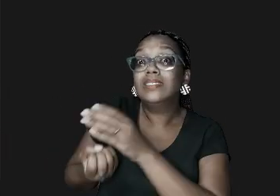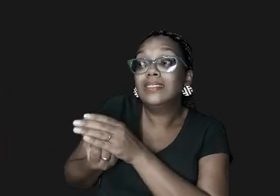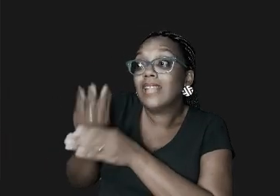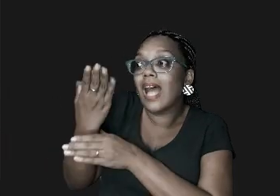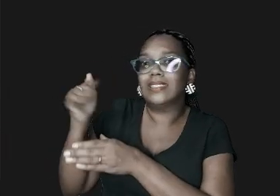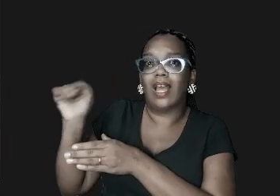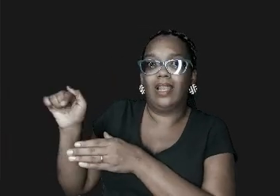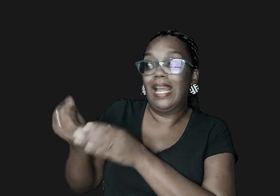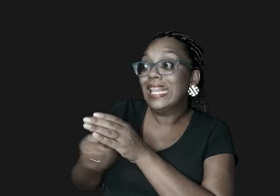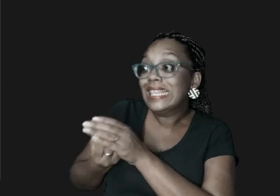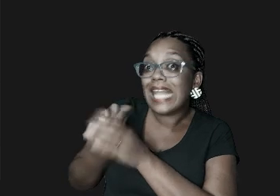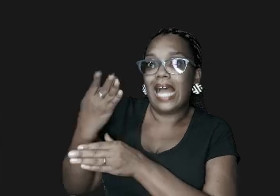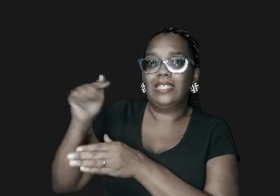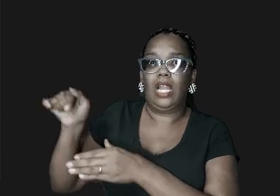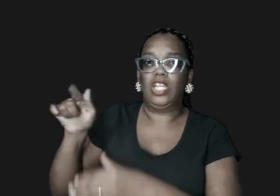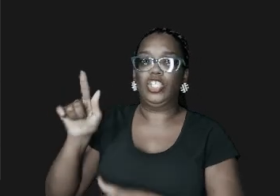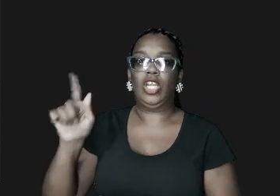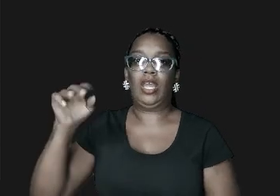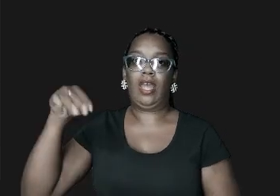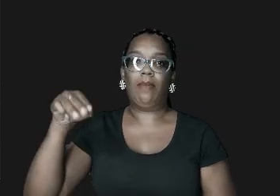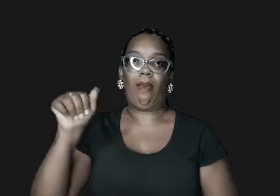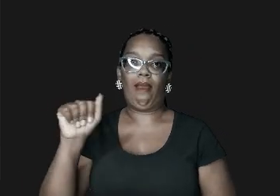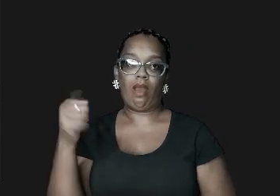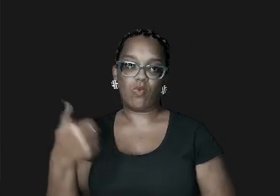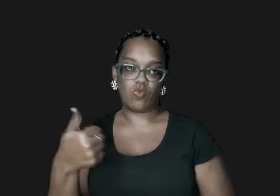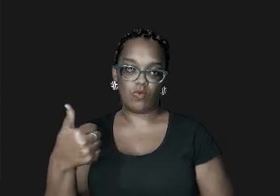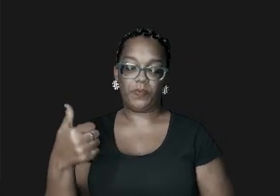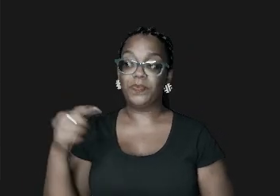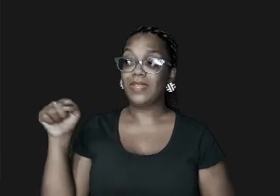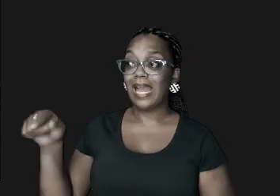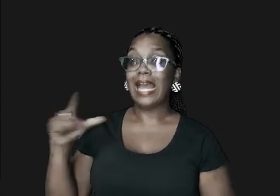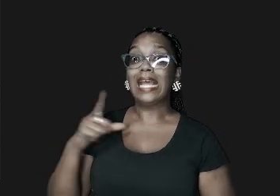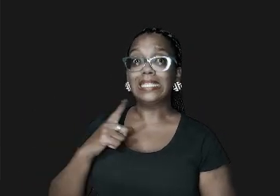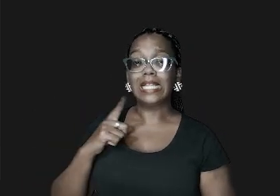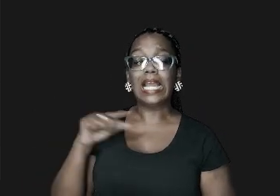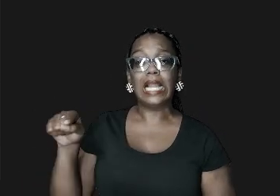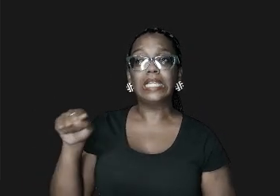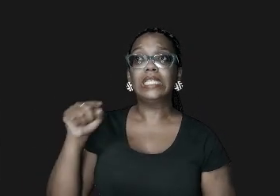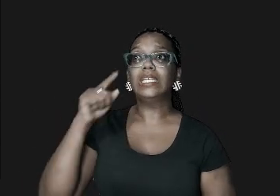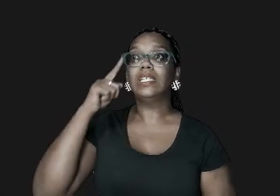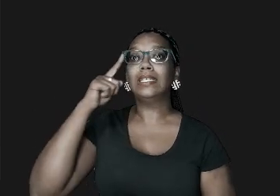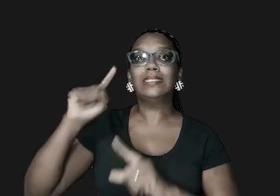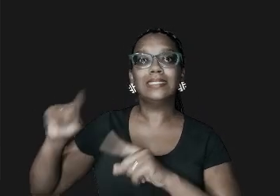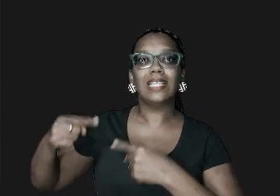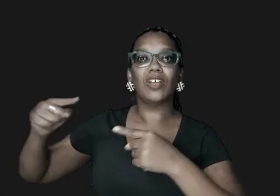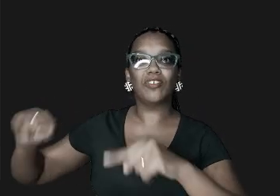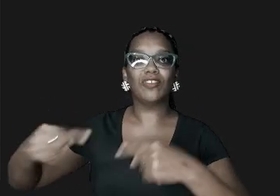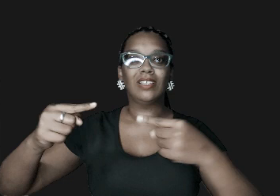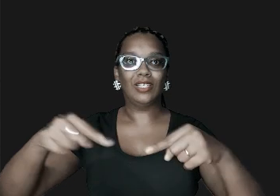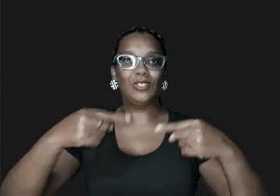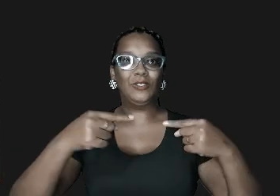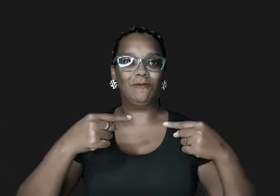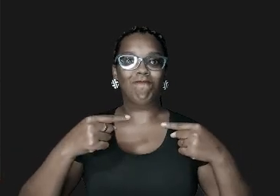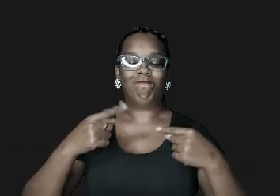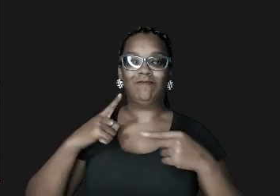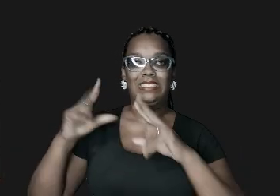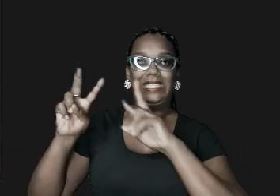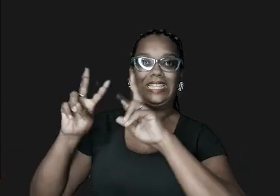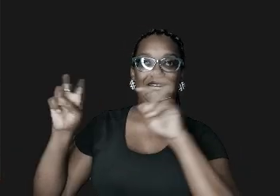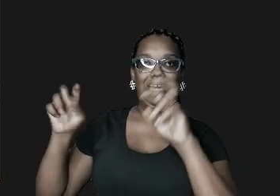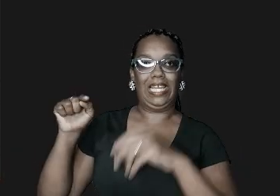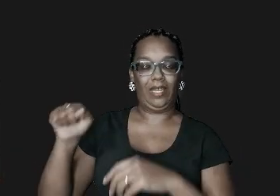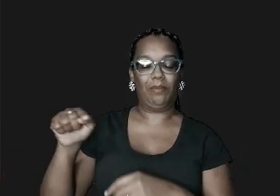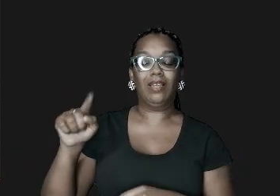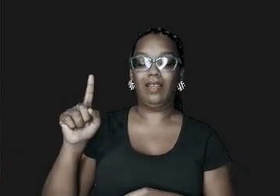próprias pretendentes mas de todo modo Ele nasce ali ele nasce ali na GM a um e a gente tem ali esses esses